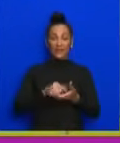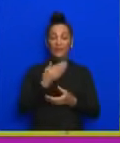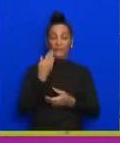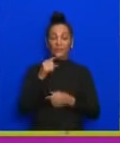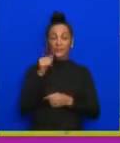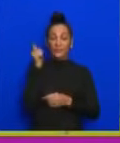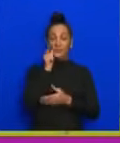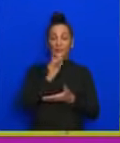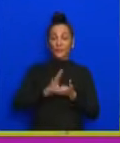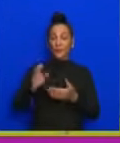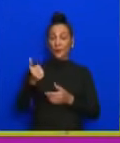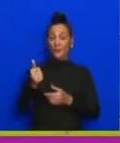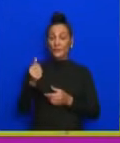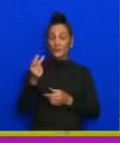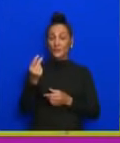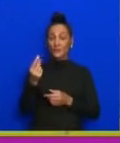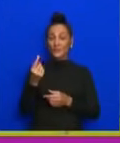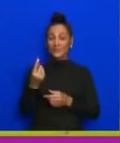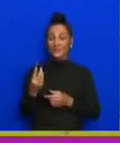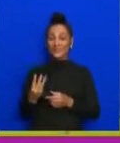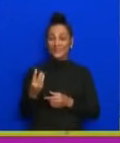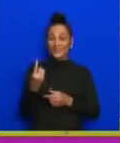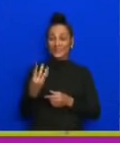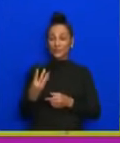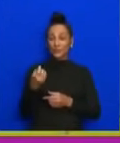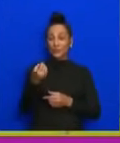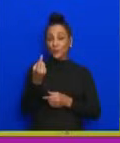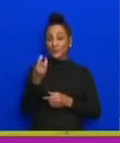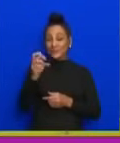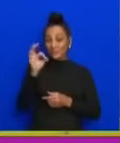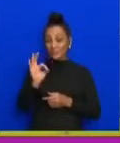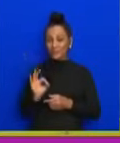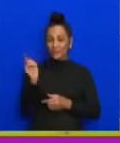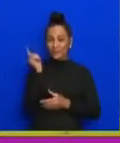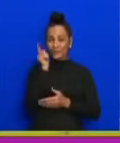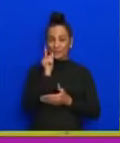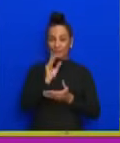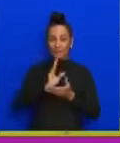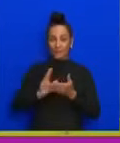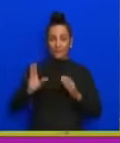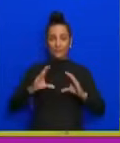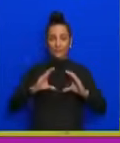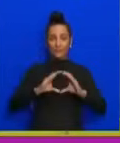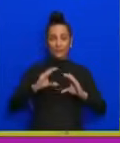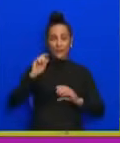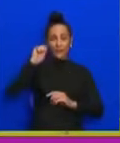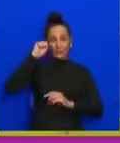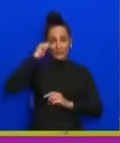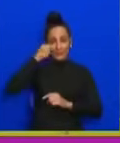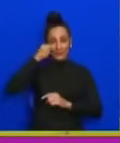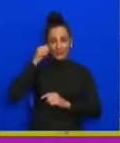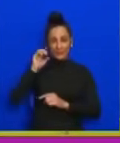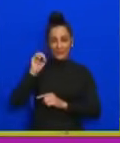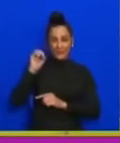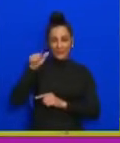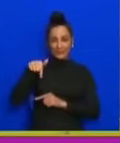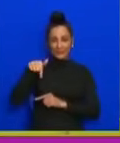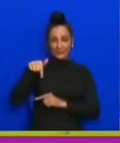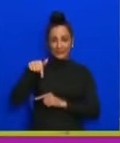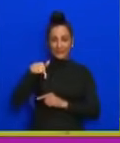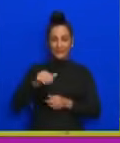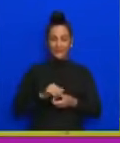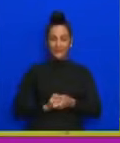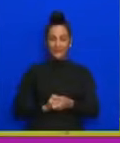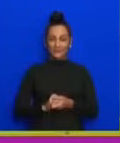você ganha prêmio acertando 11, 12, 13, 14 ou 15 números. Bola preta, 07. Preta,